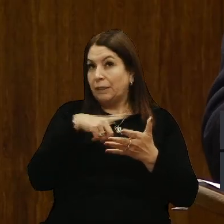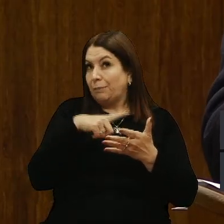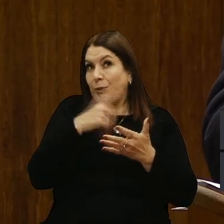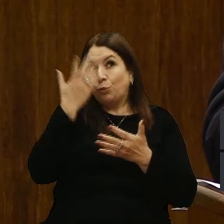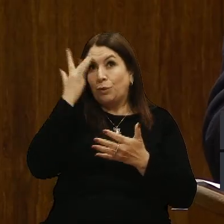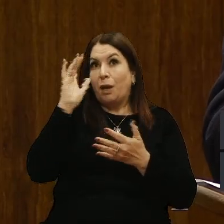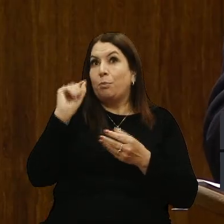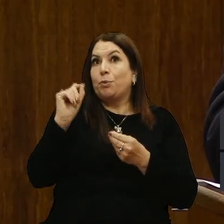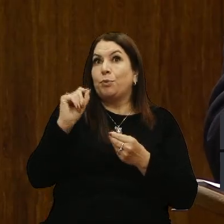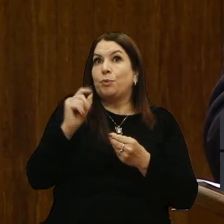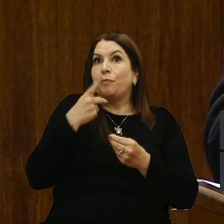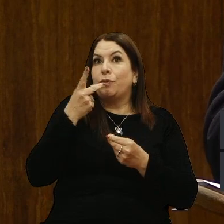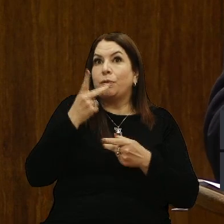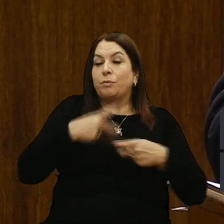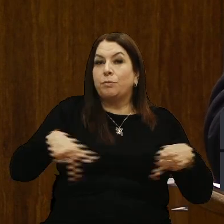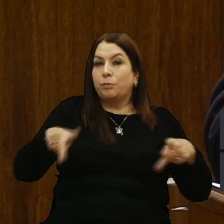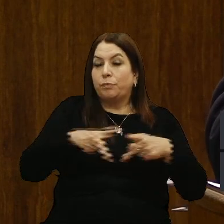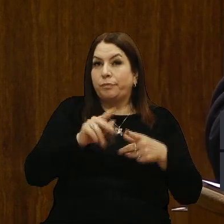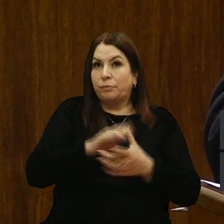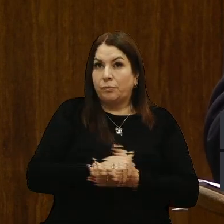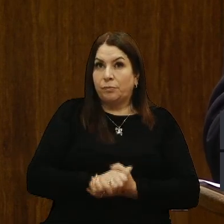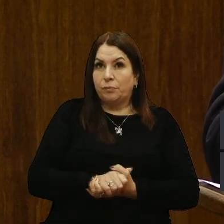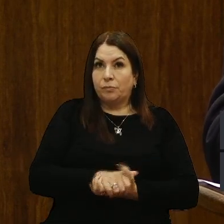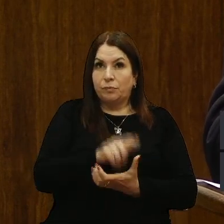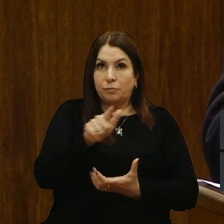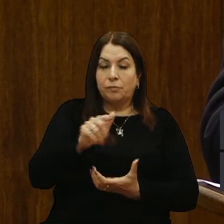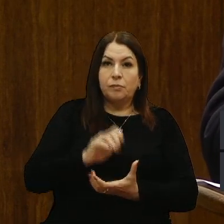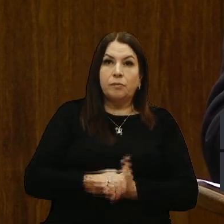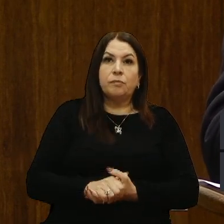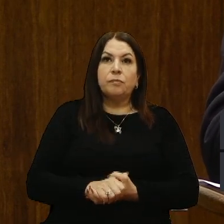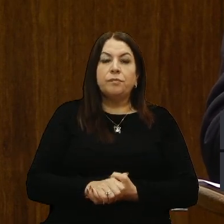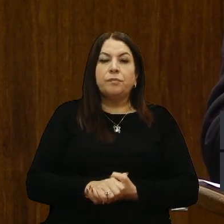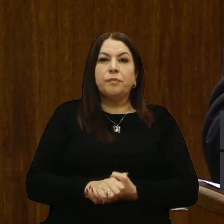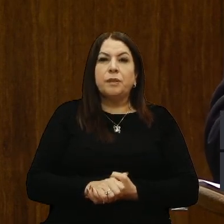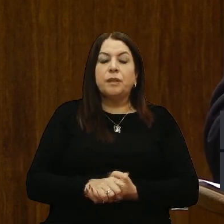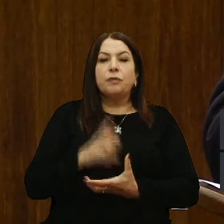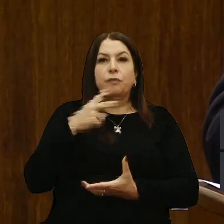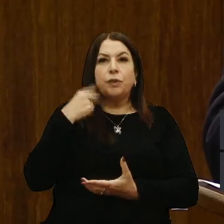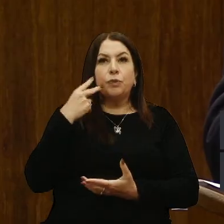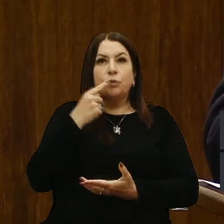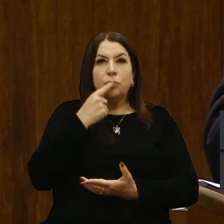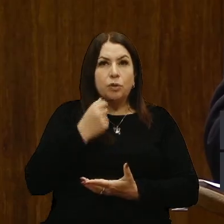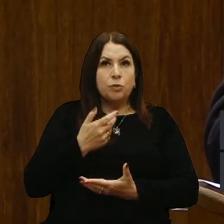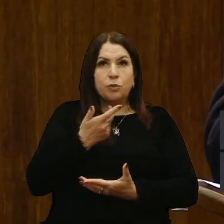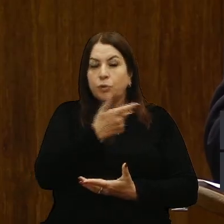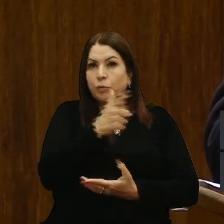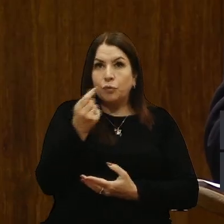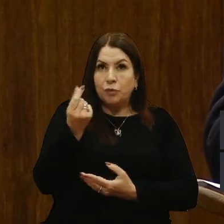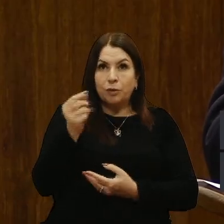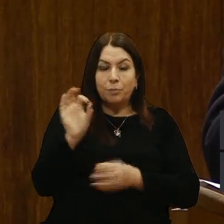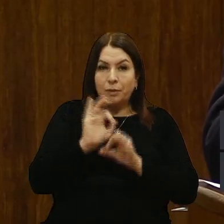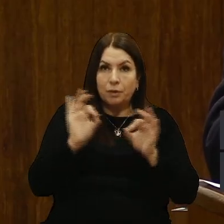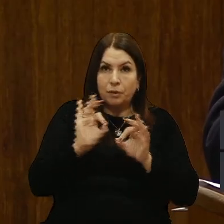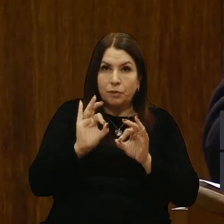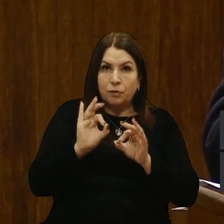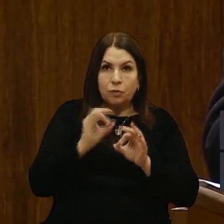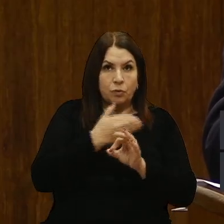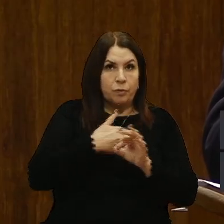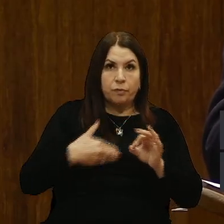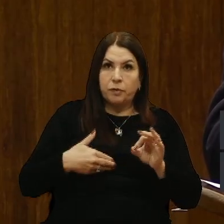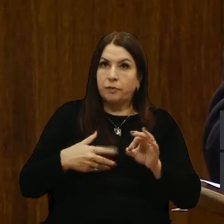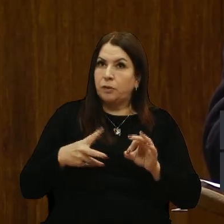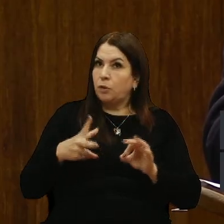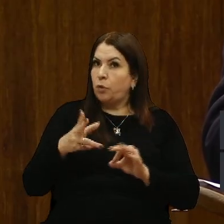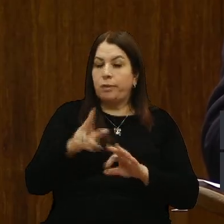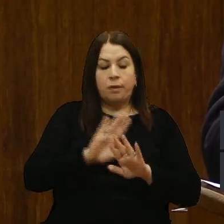sabe o que dizer para a nossa população. E mais do que isso, vereadora Rose, se não tem dinheiro para nada, o governo vai ter que cortar na